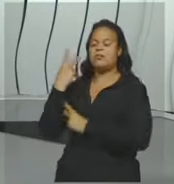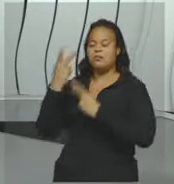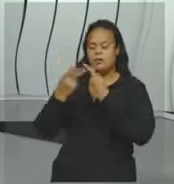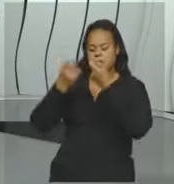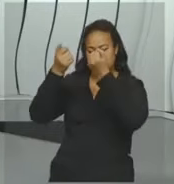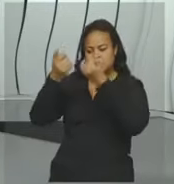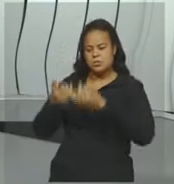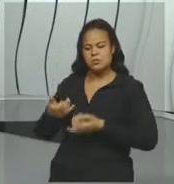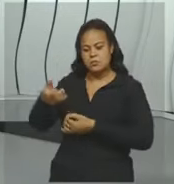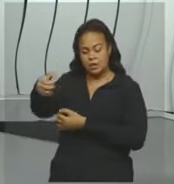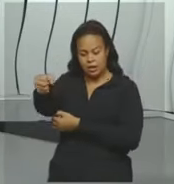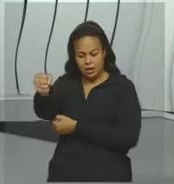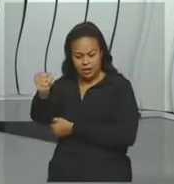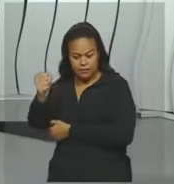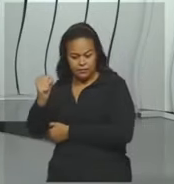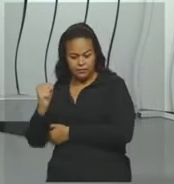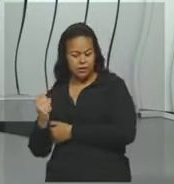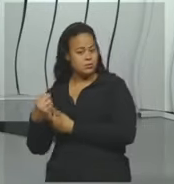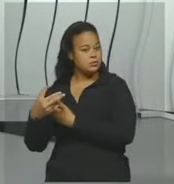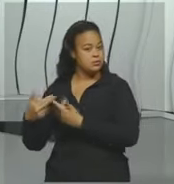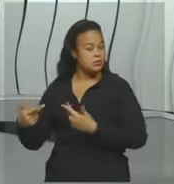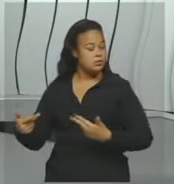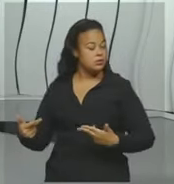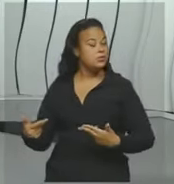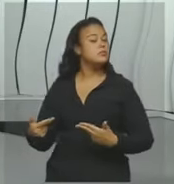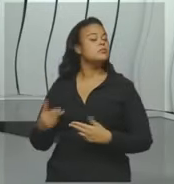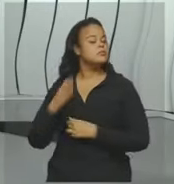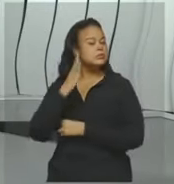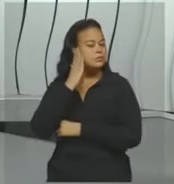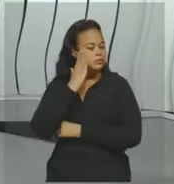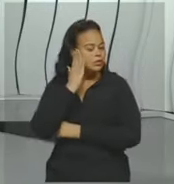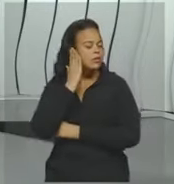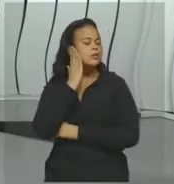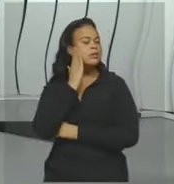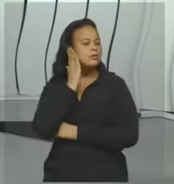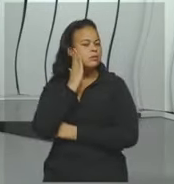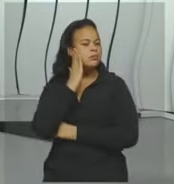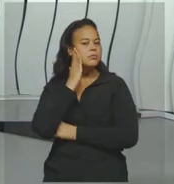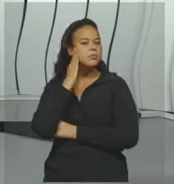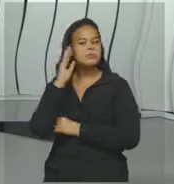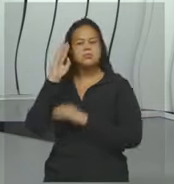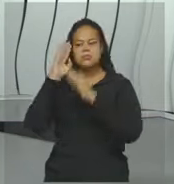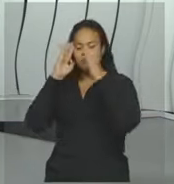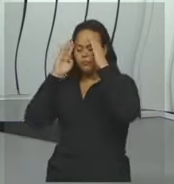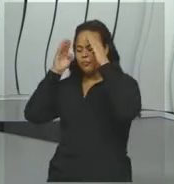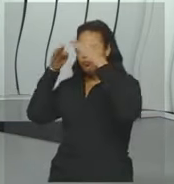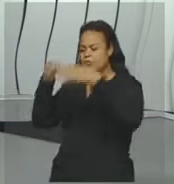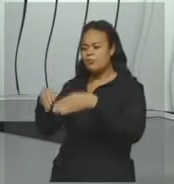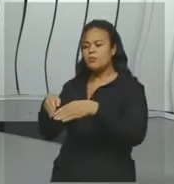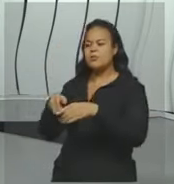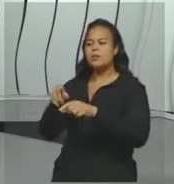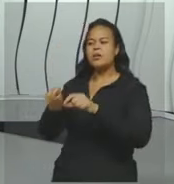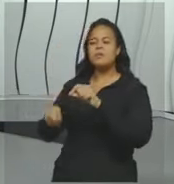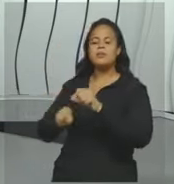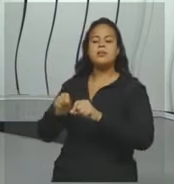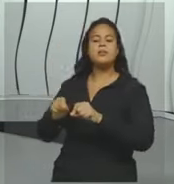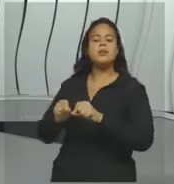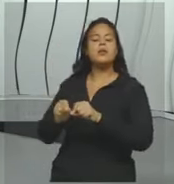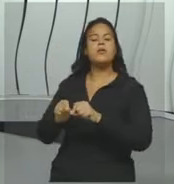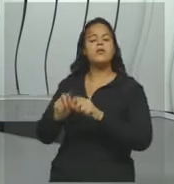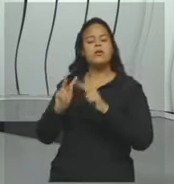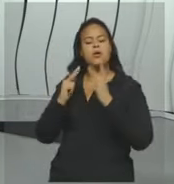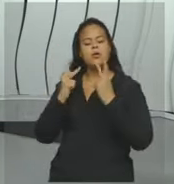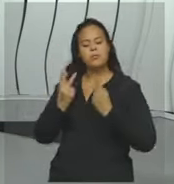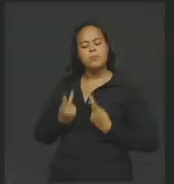tipos de alavancas e nós sabemos o tanto que as alavancas são fundamentais no trabalho humano.